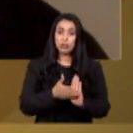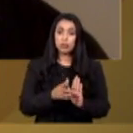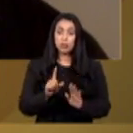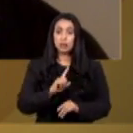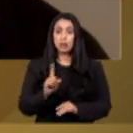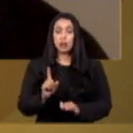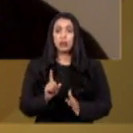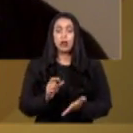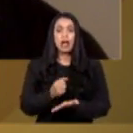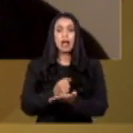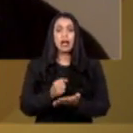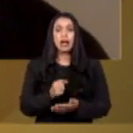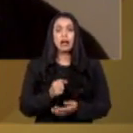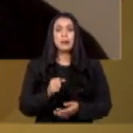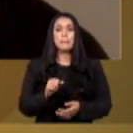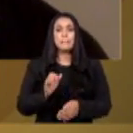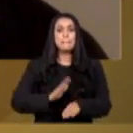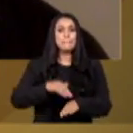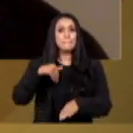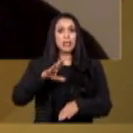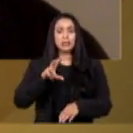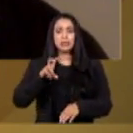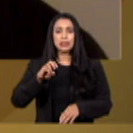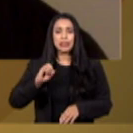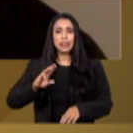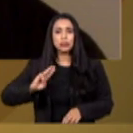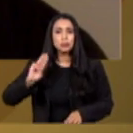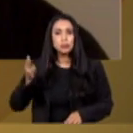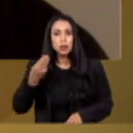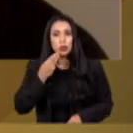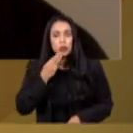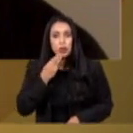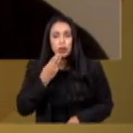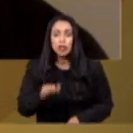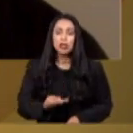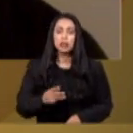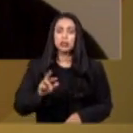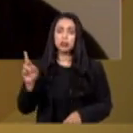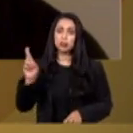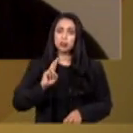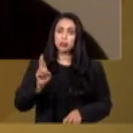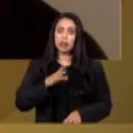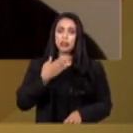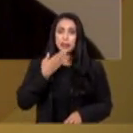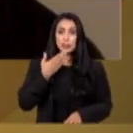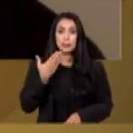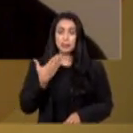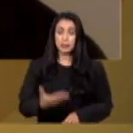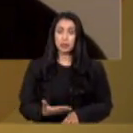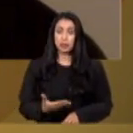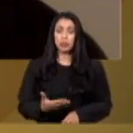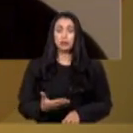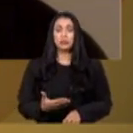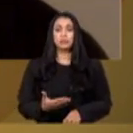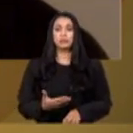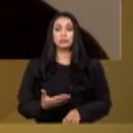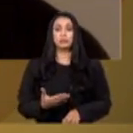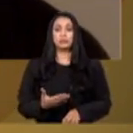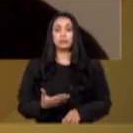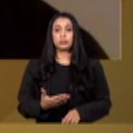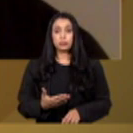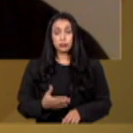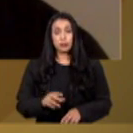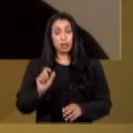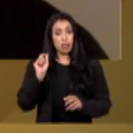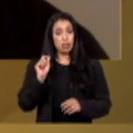afigura razoável cobalt mais quente milhões de reais é petulante diante do caráter incipiente e complexo da